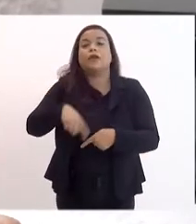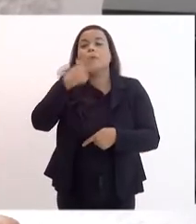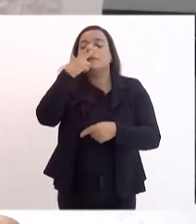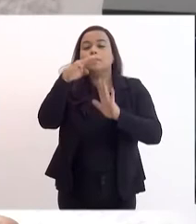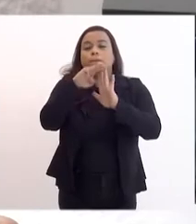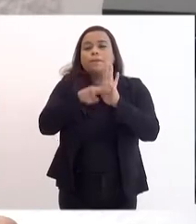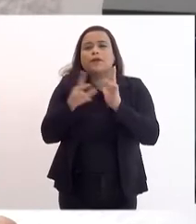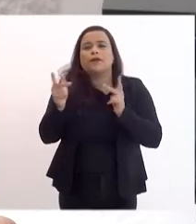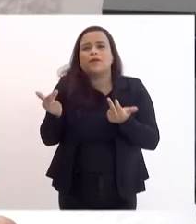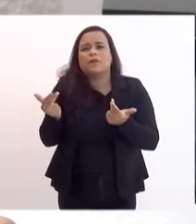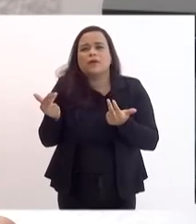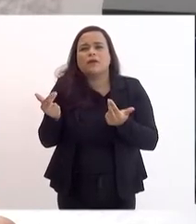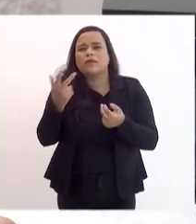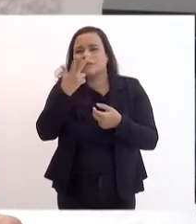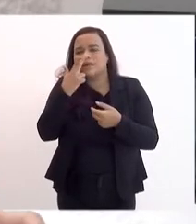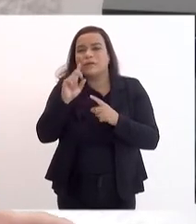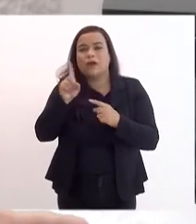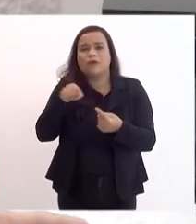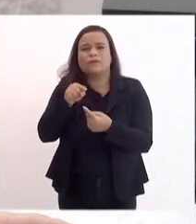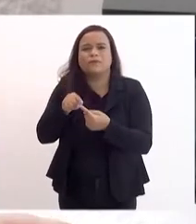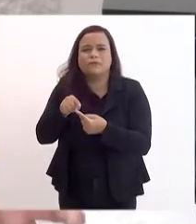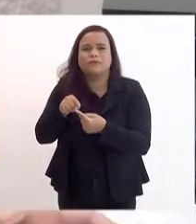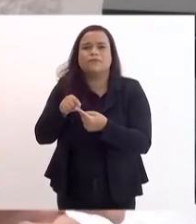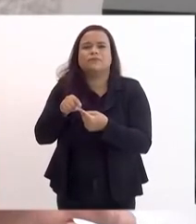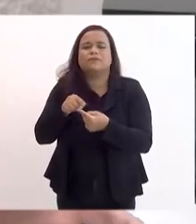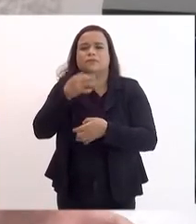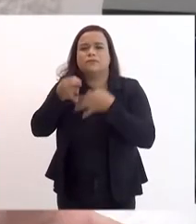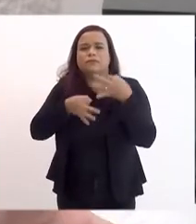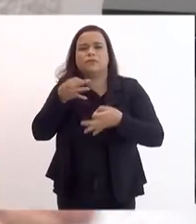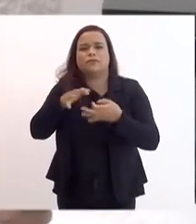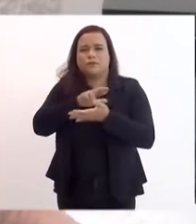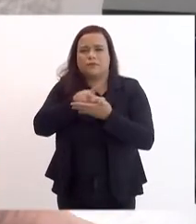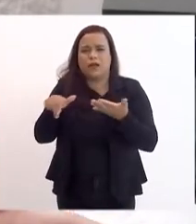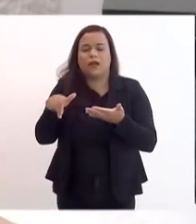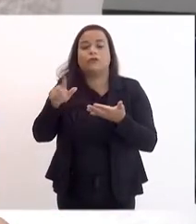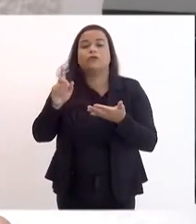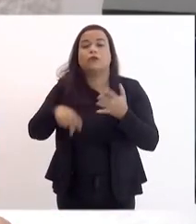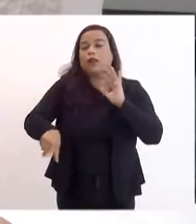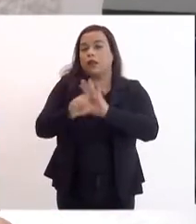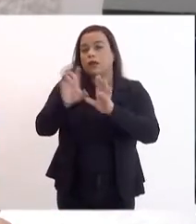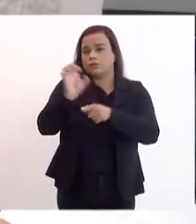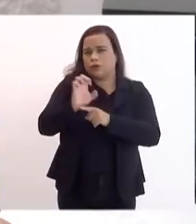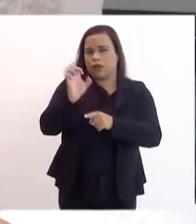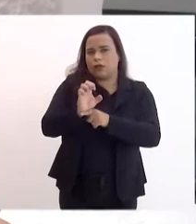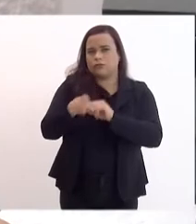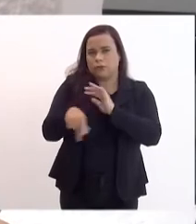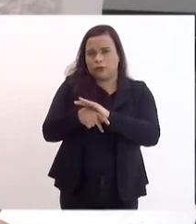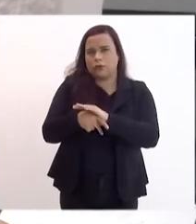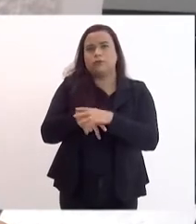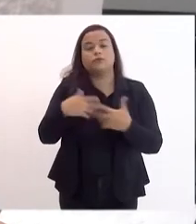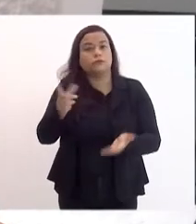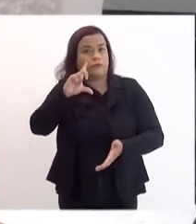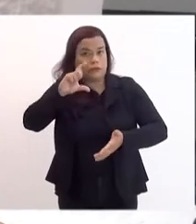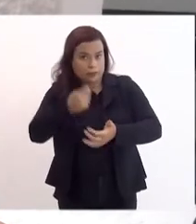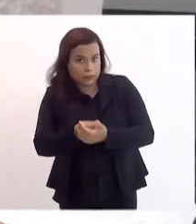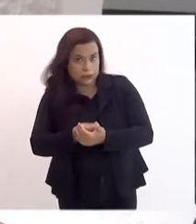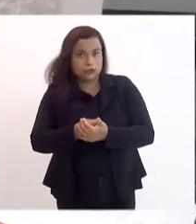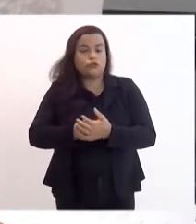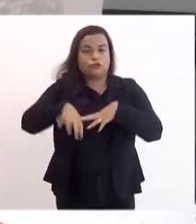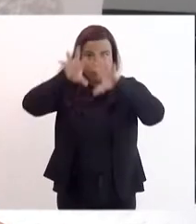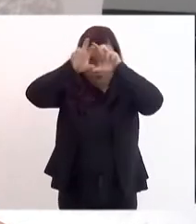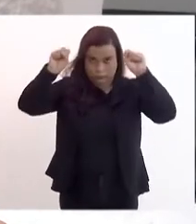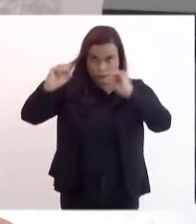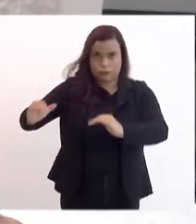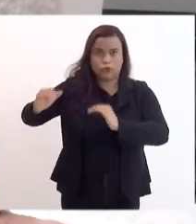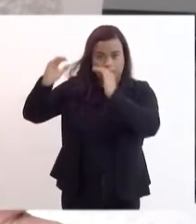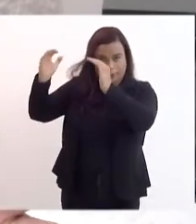visava reconhecer a profissão de condutor de ambulância, especificamente através de lei estadual. E aí a decisão do Supremo Tribunal Federal diz